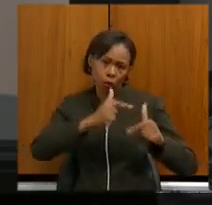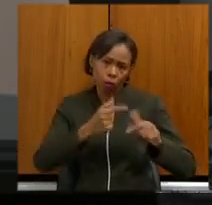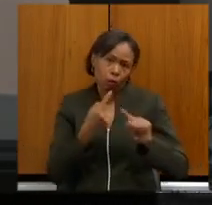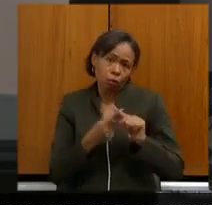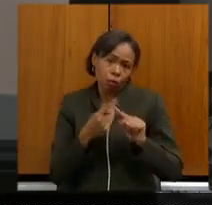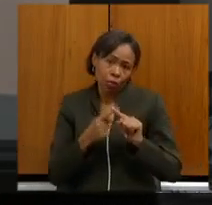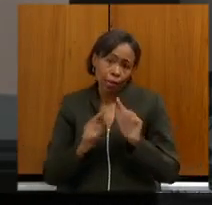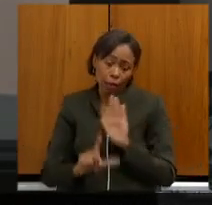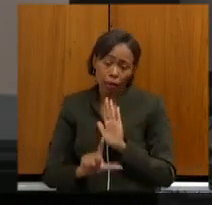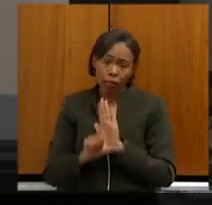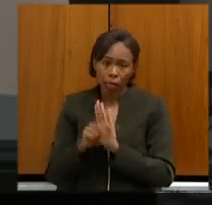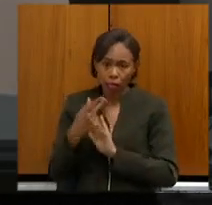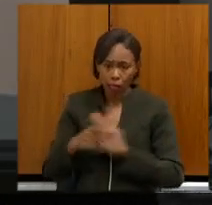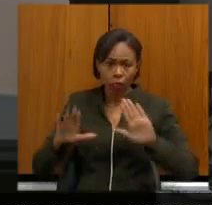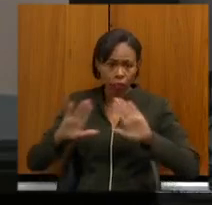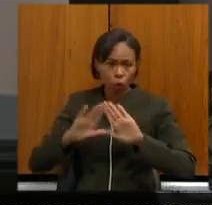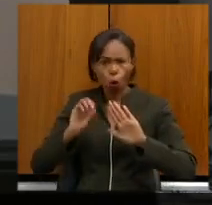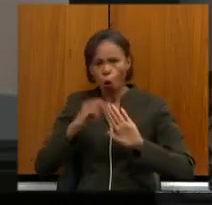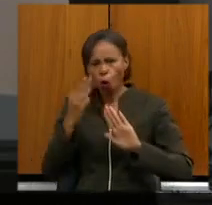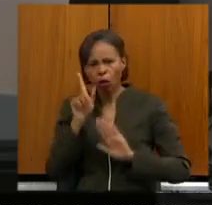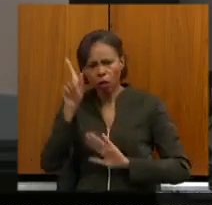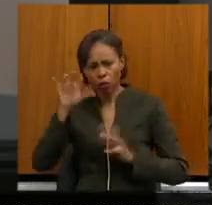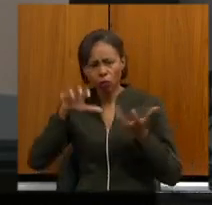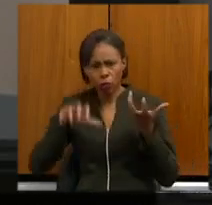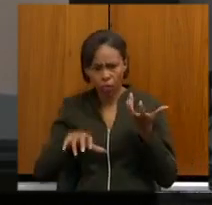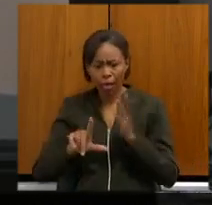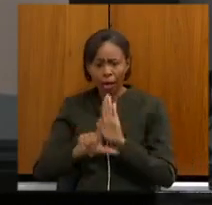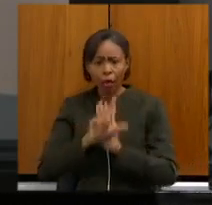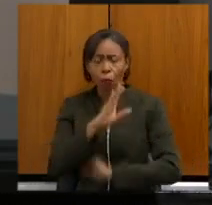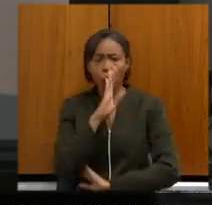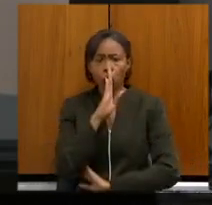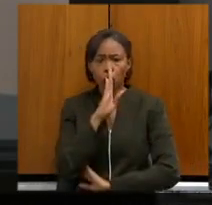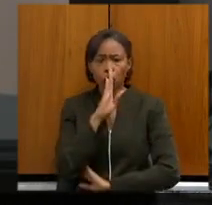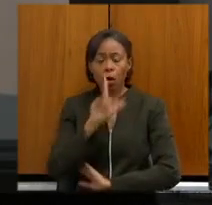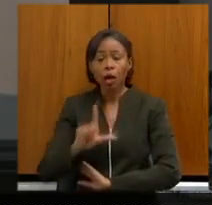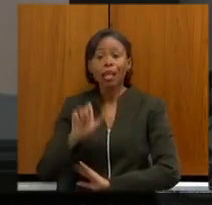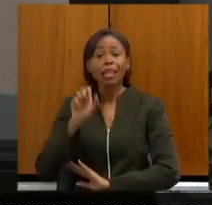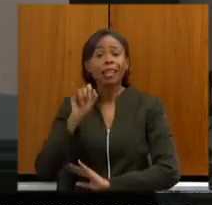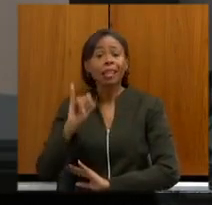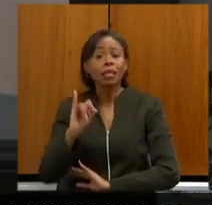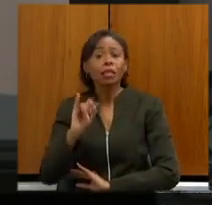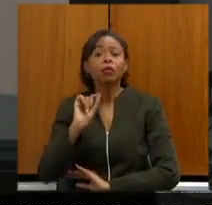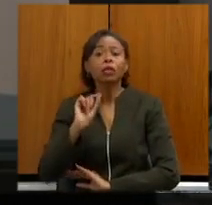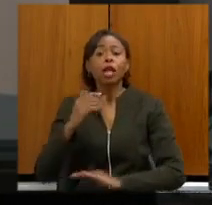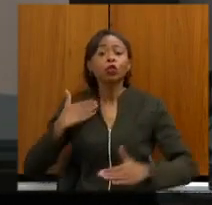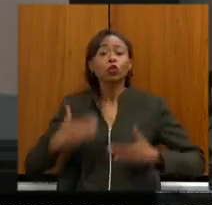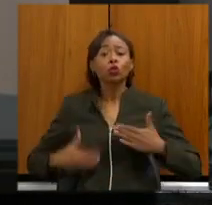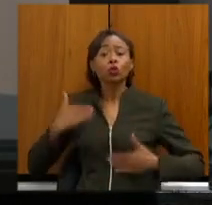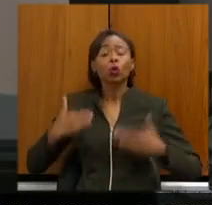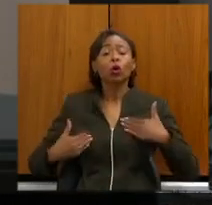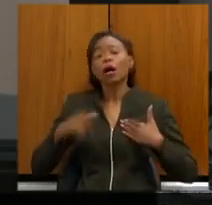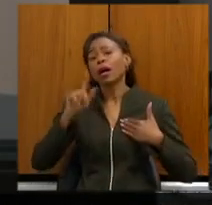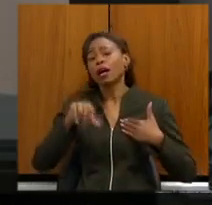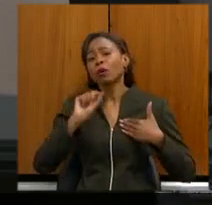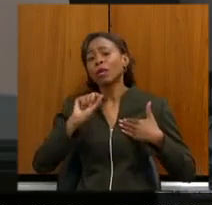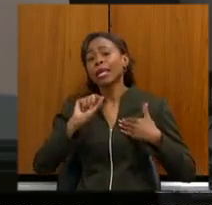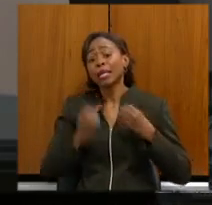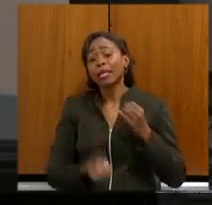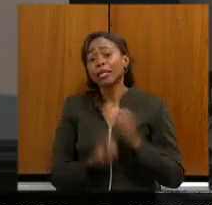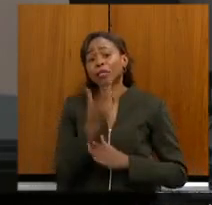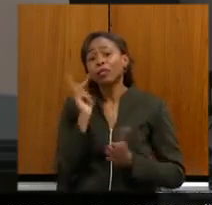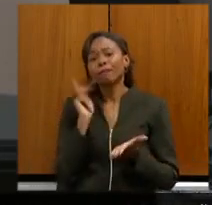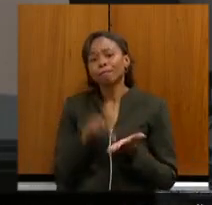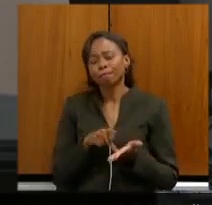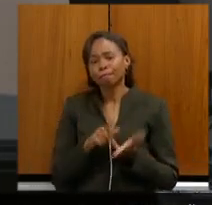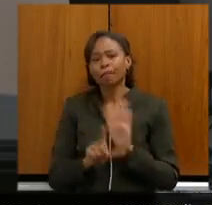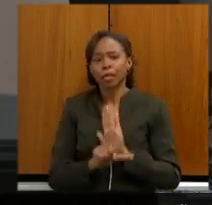lei na Assembleia Legislativa no Congresso Nacional ela cala a lei dos nossos corpos afetivação da lei porque